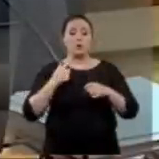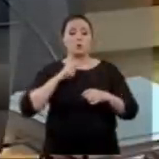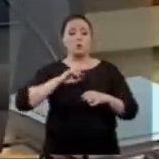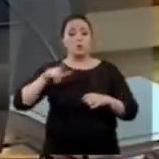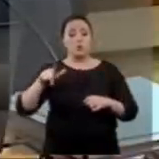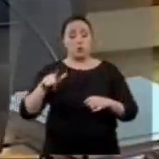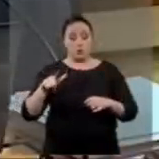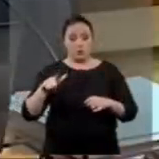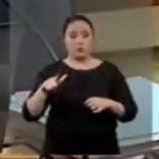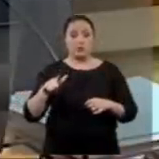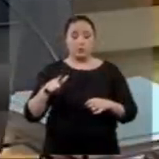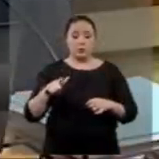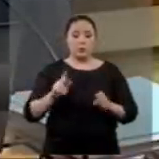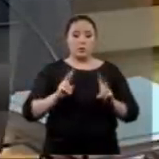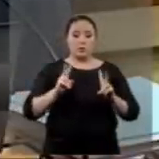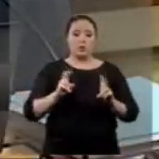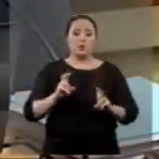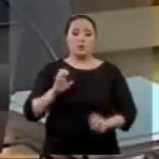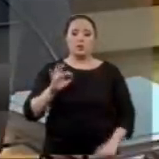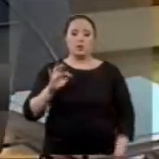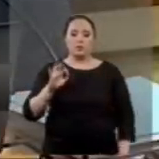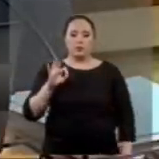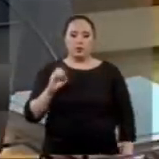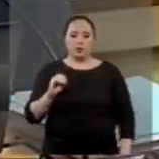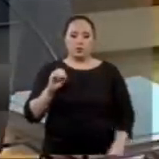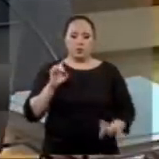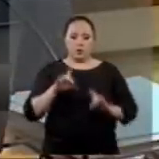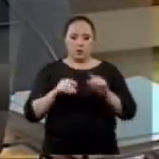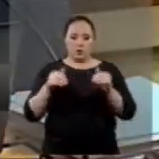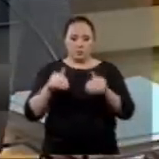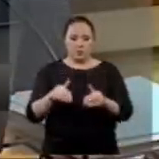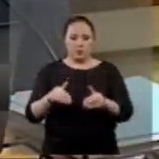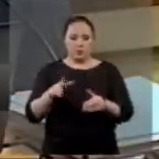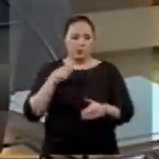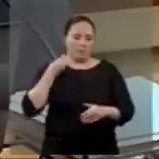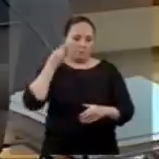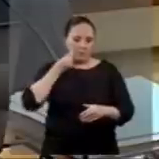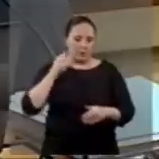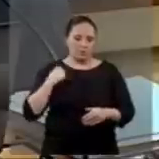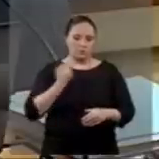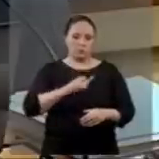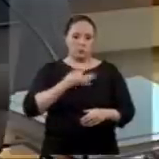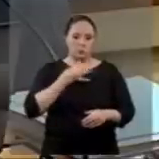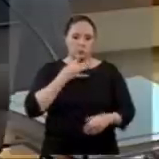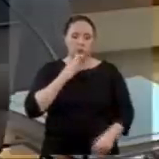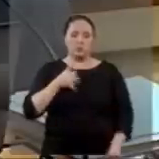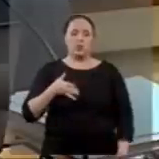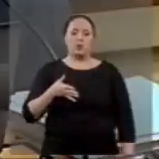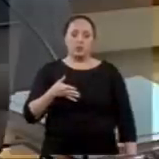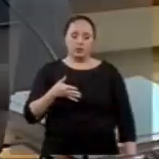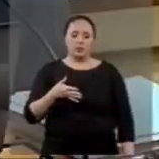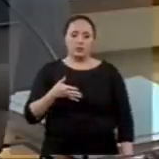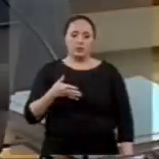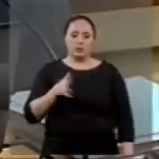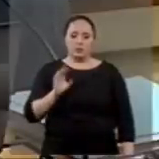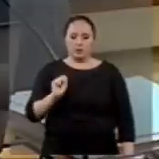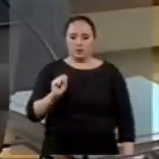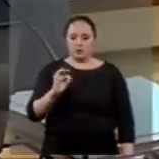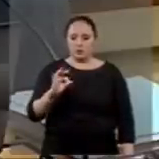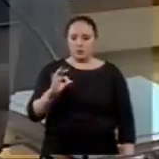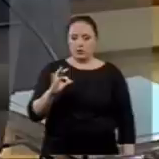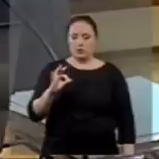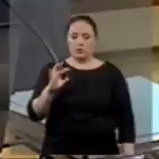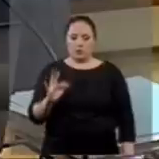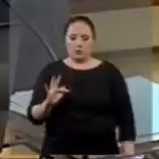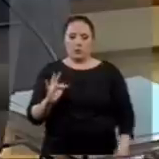outra. E com relação ao efeito suspensivo, pela experiência que nós escolhemos no julgamento lá do Superior Tribunal de Justiça,